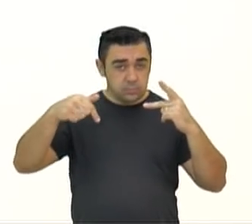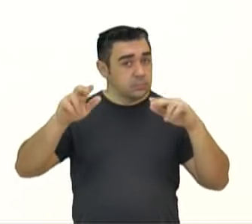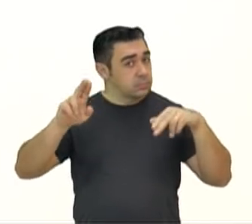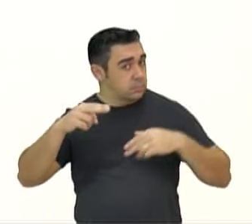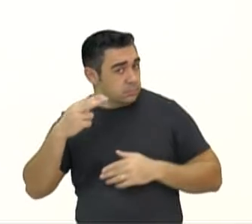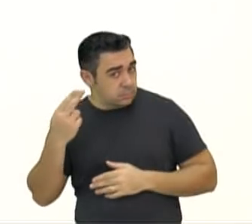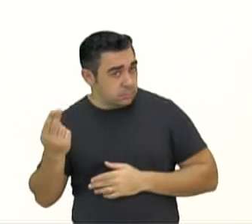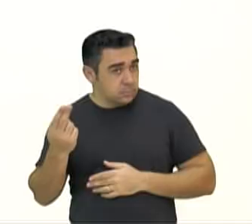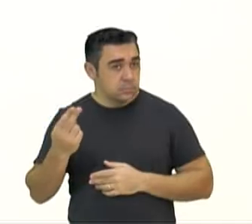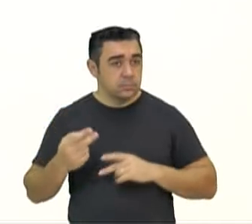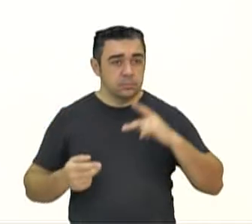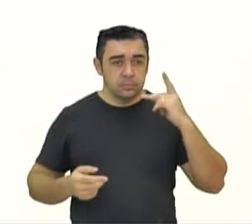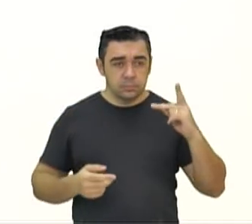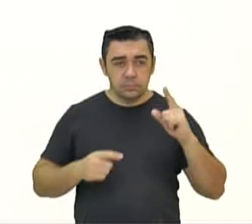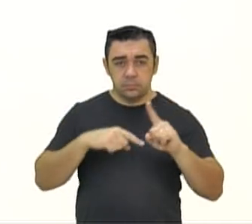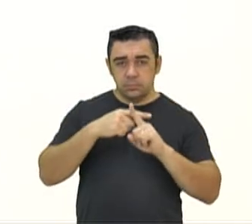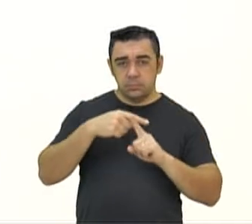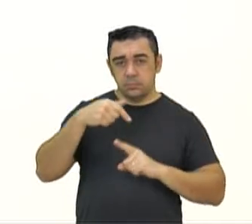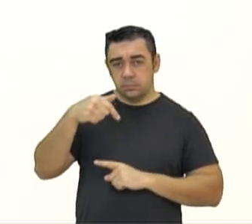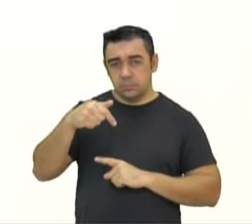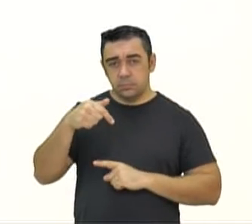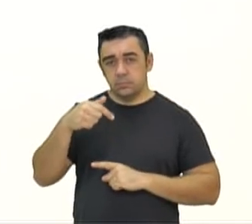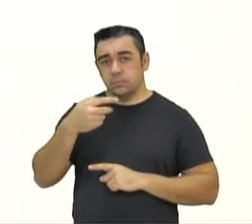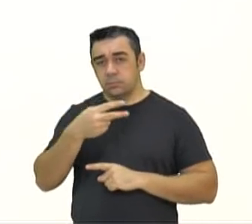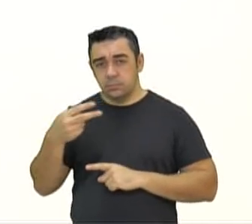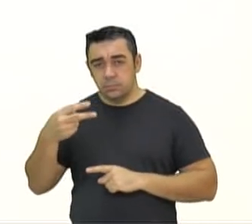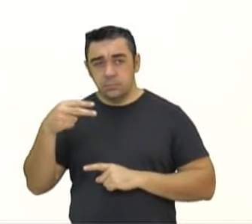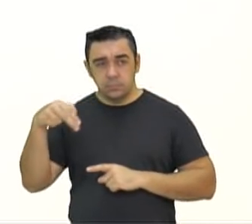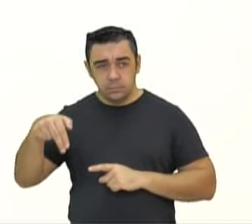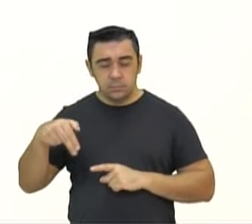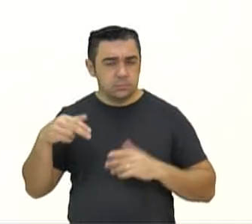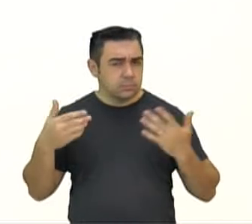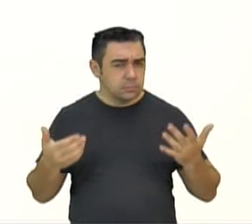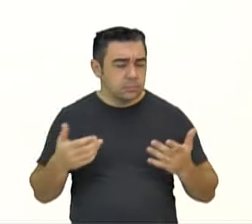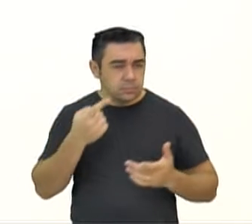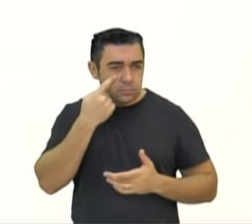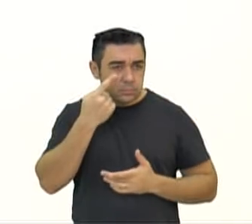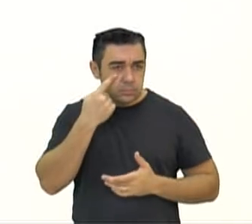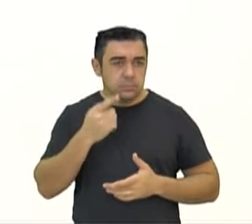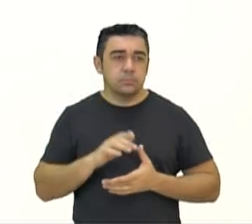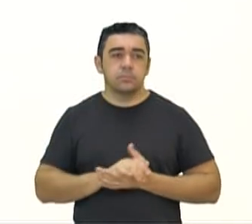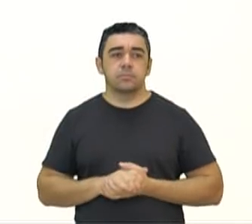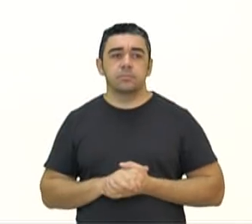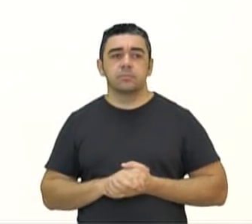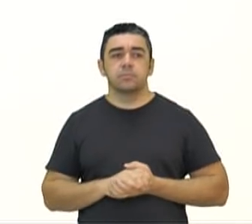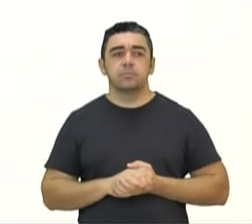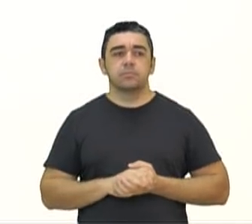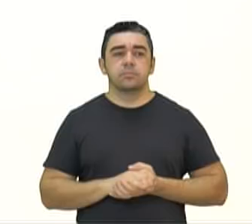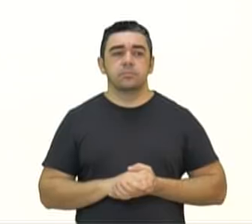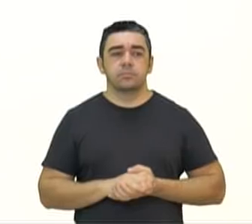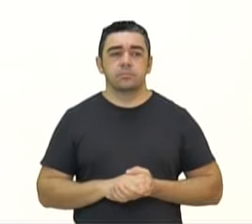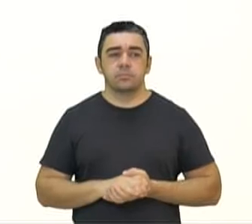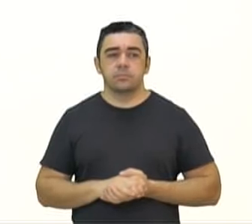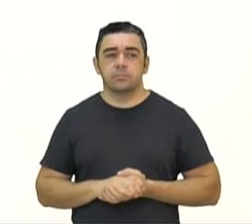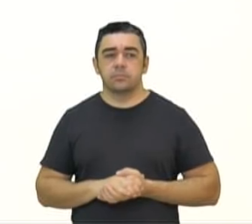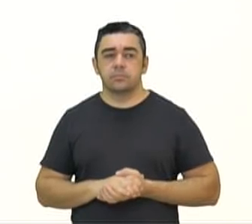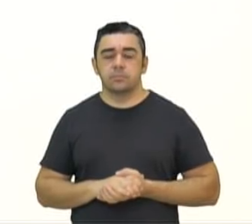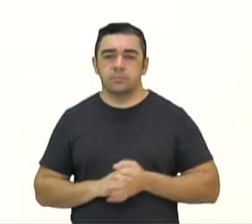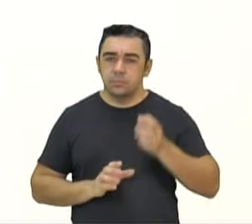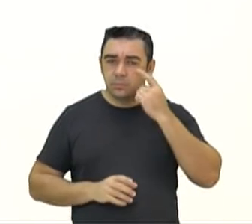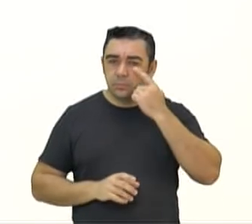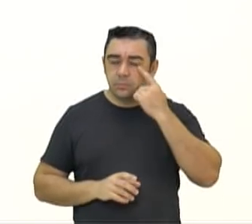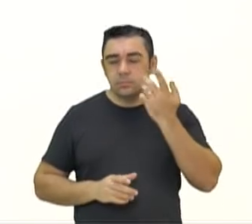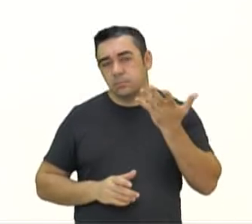então quando P mais Q resultar em N. Vamos ver alguns exemplos aqui? Então, aqui,